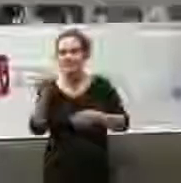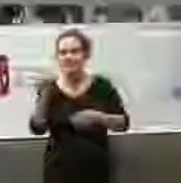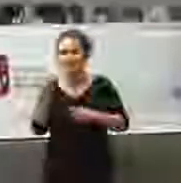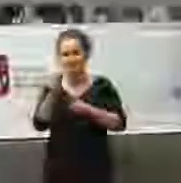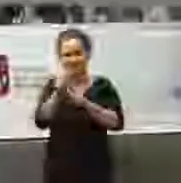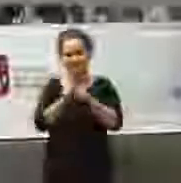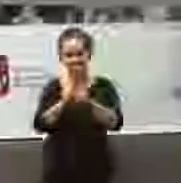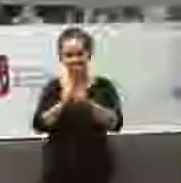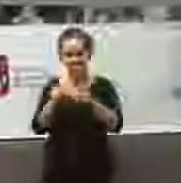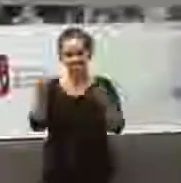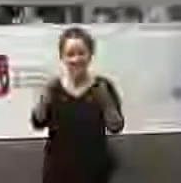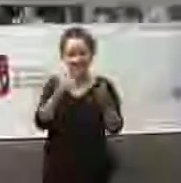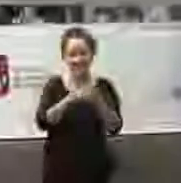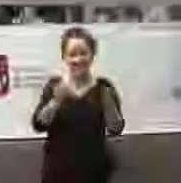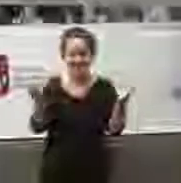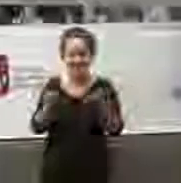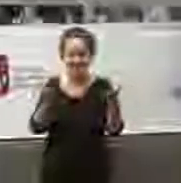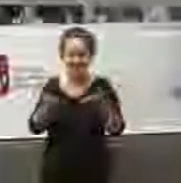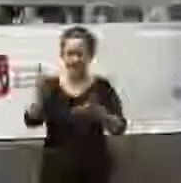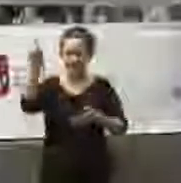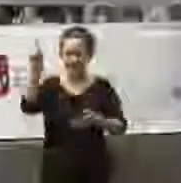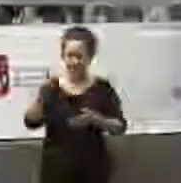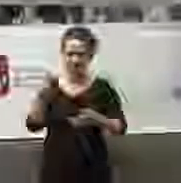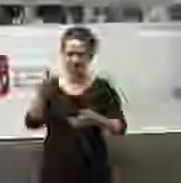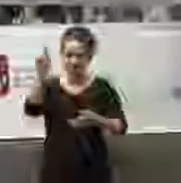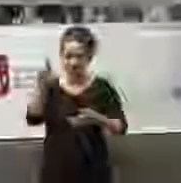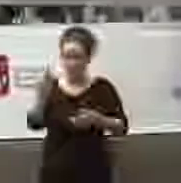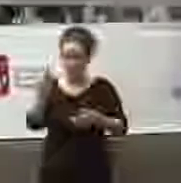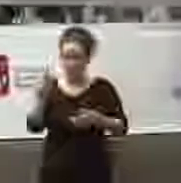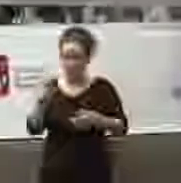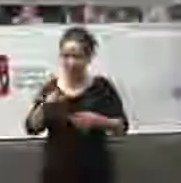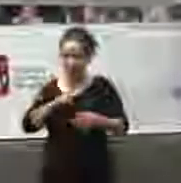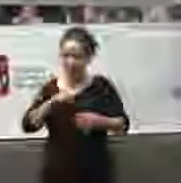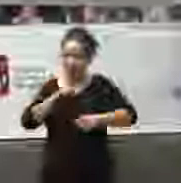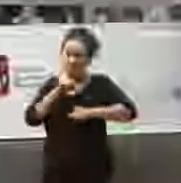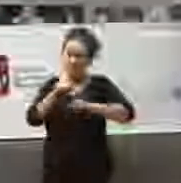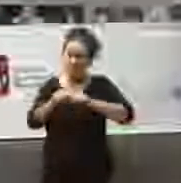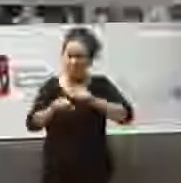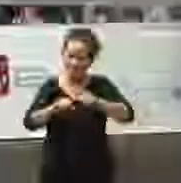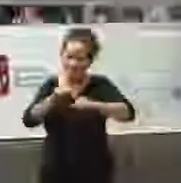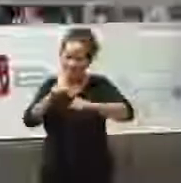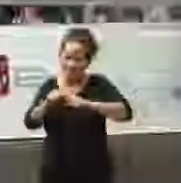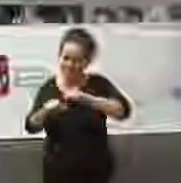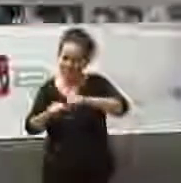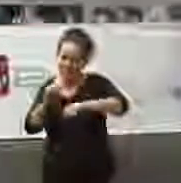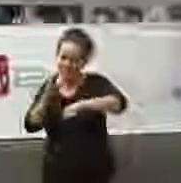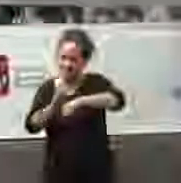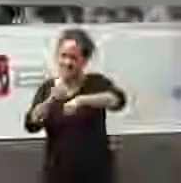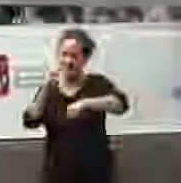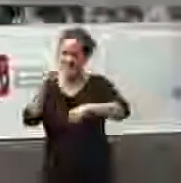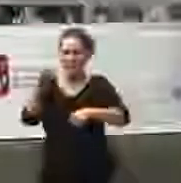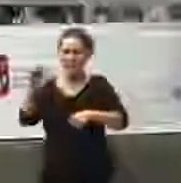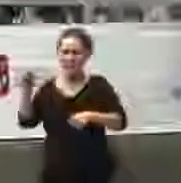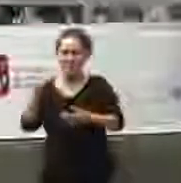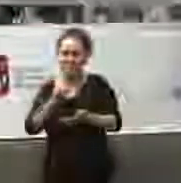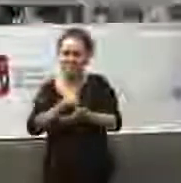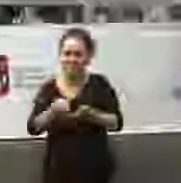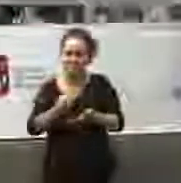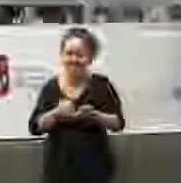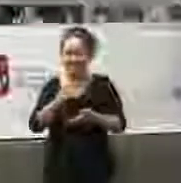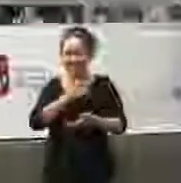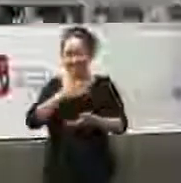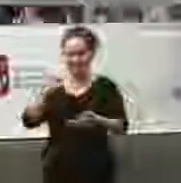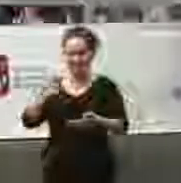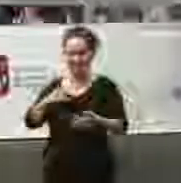até agora de gestão e nós vemos a troca de mais de 50 secretários de saúde não houve mais